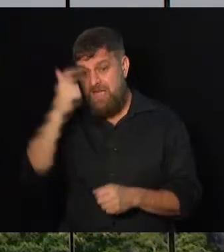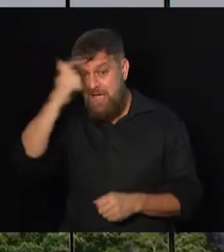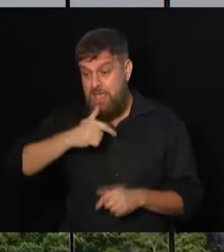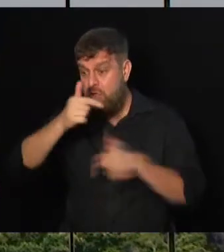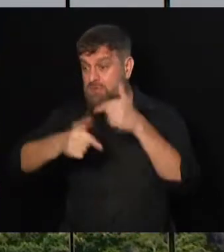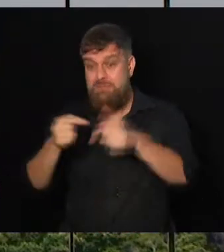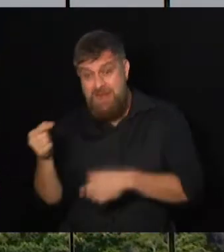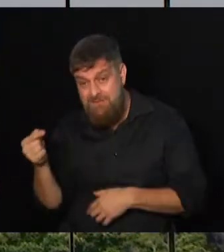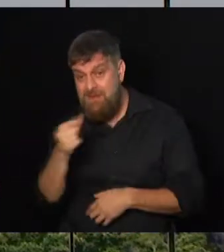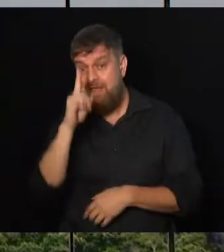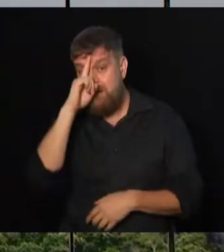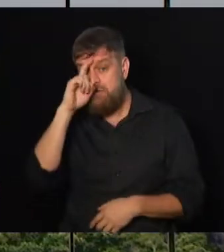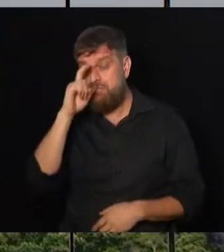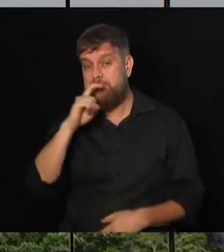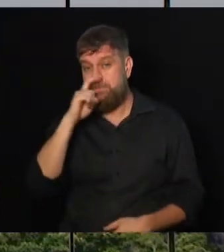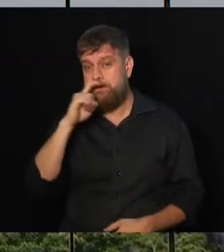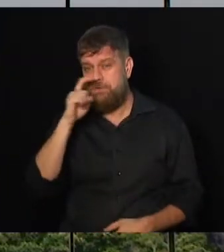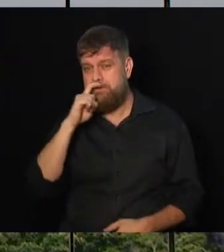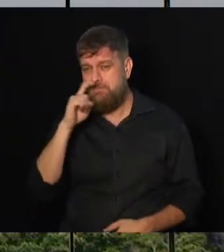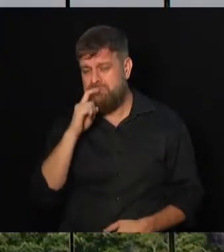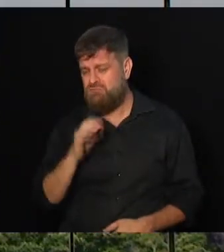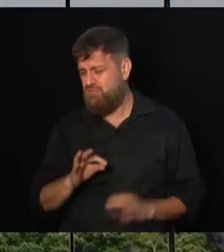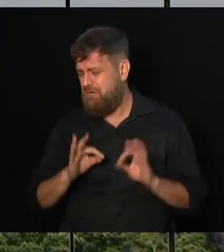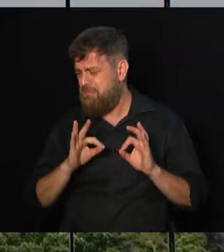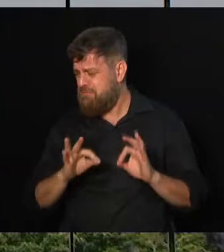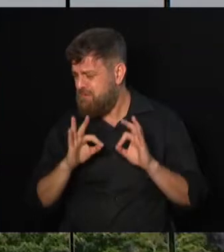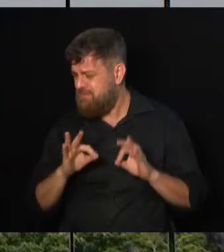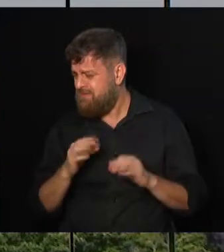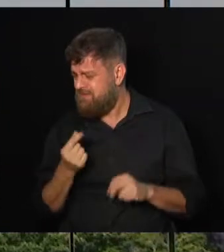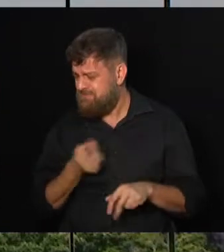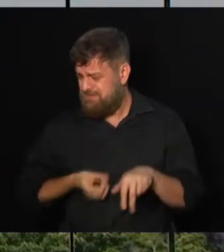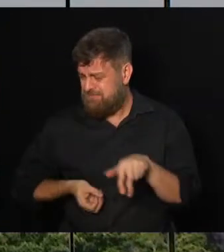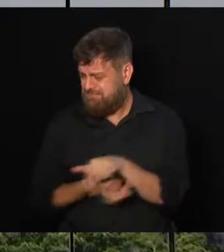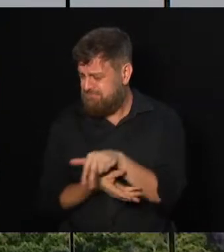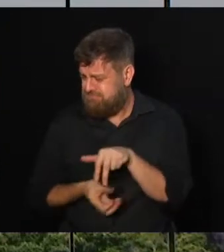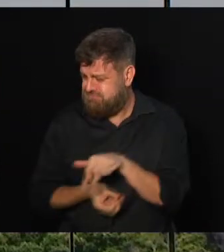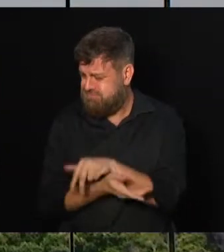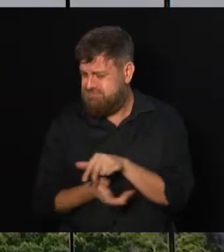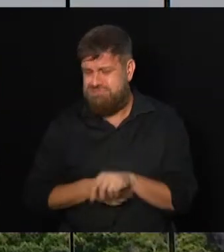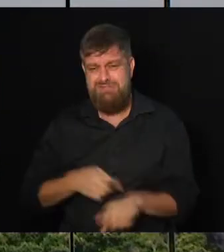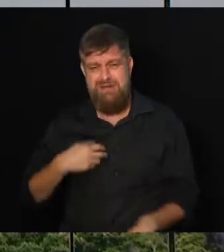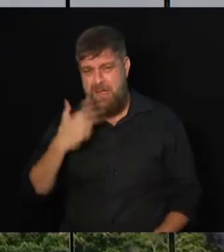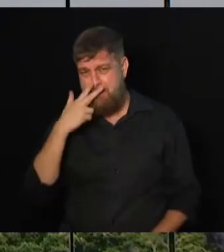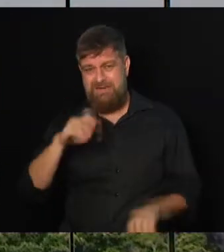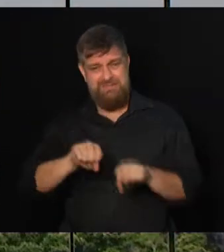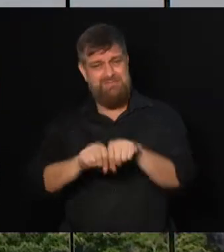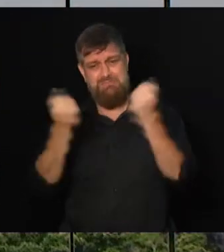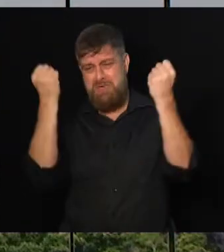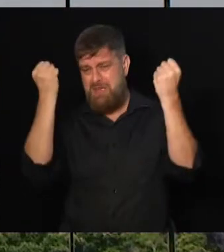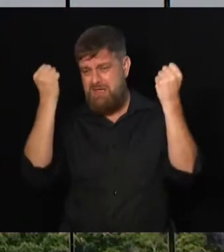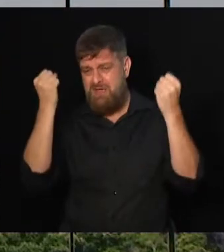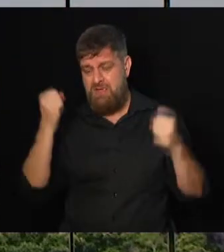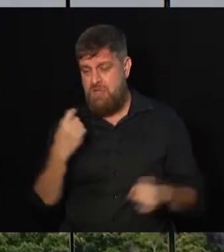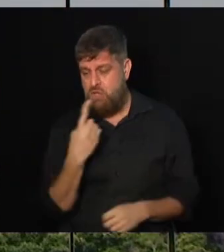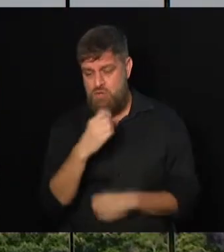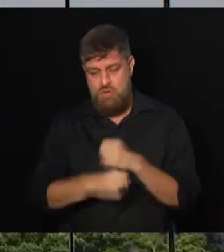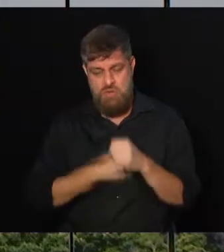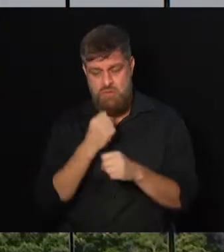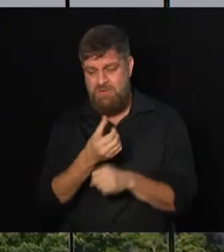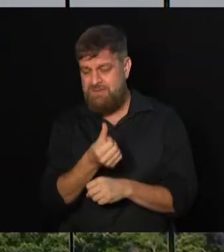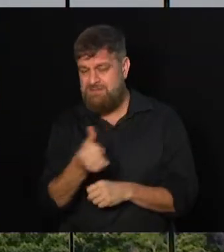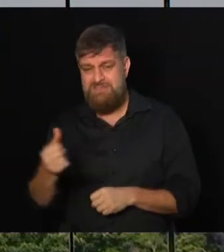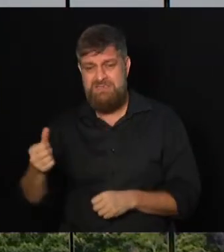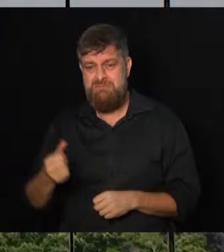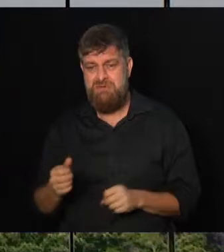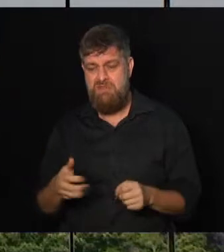Hospital Ouro Verde, um hospital daquele porte, um complexo hospitalar ser destruído em 1 ano e 6 meses.